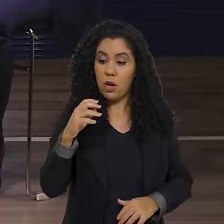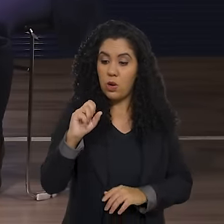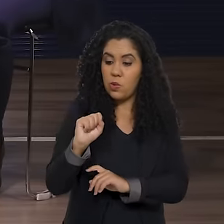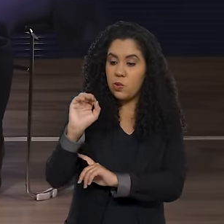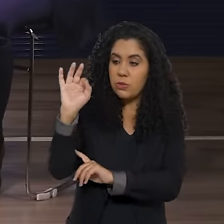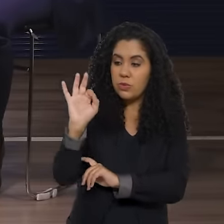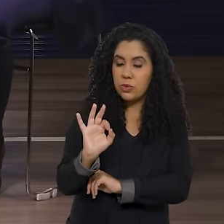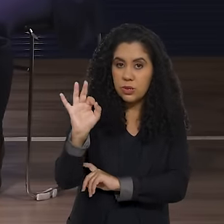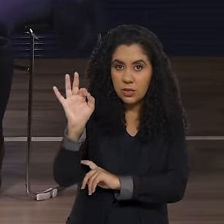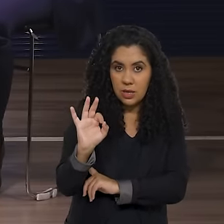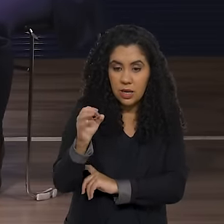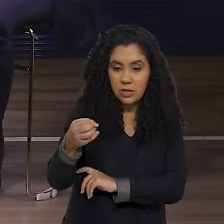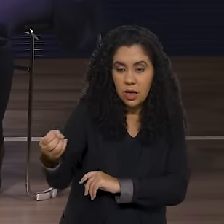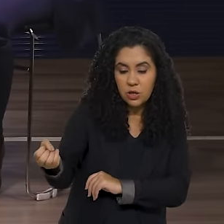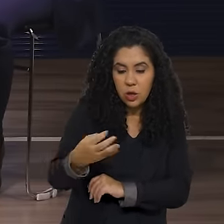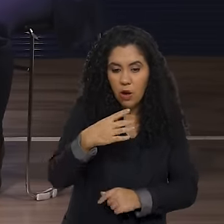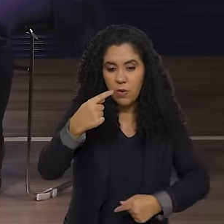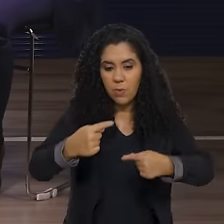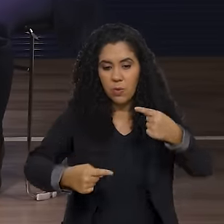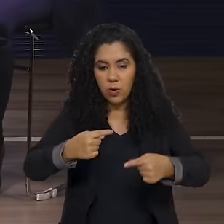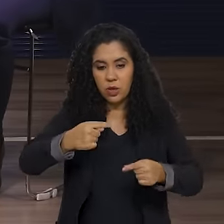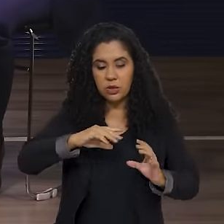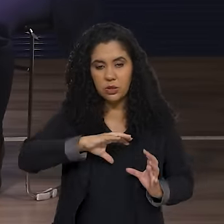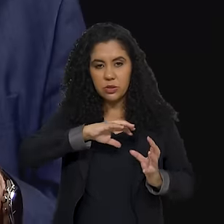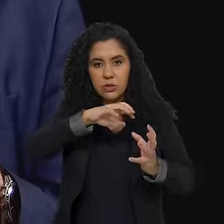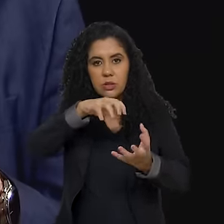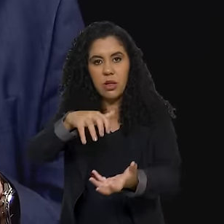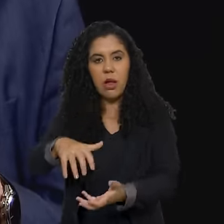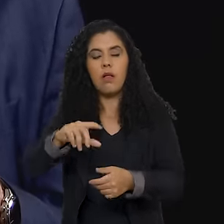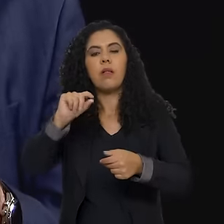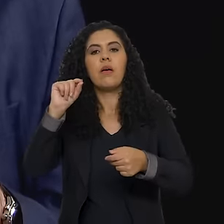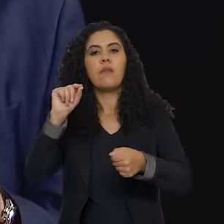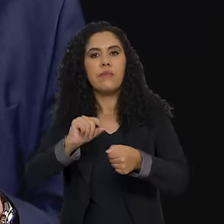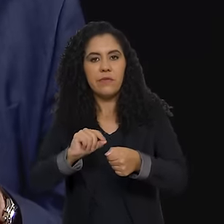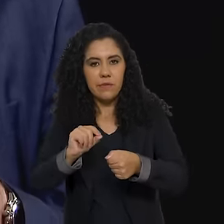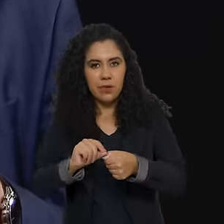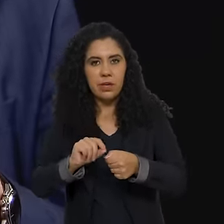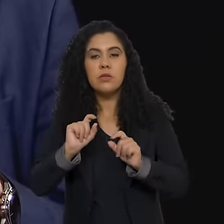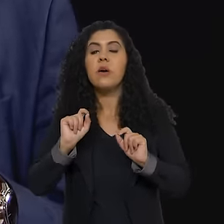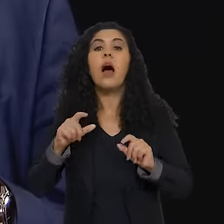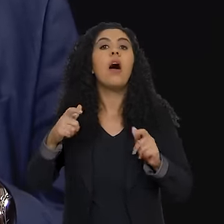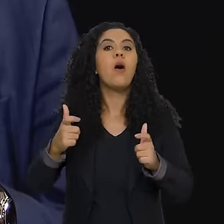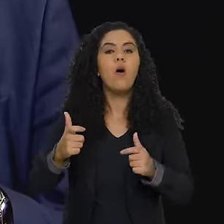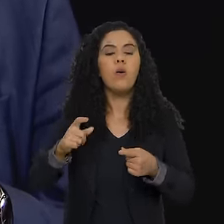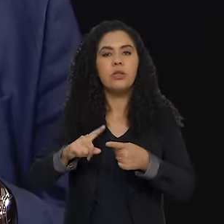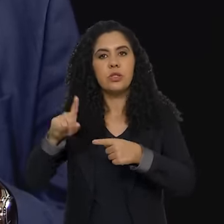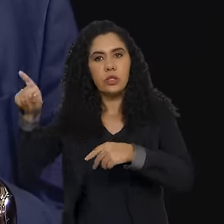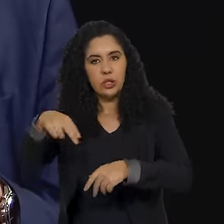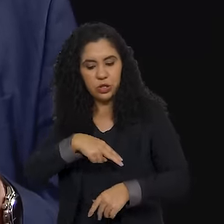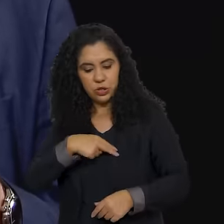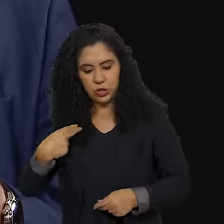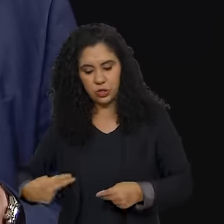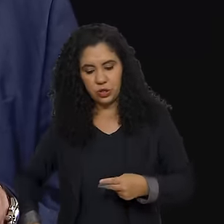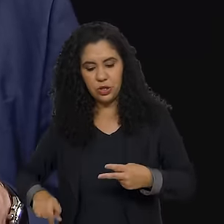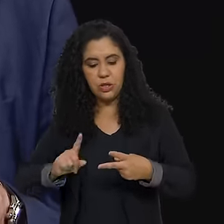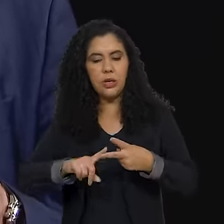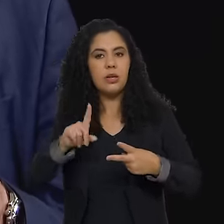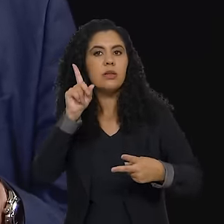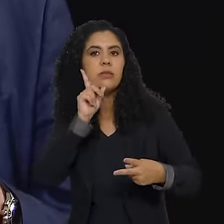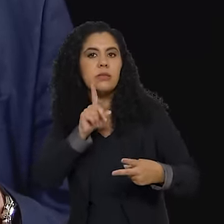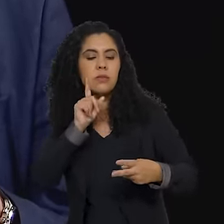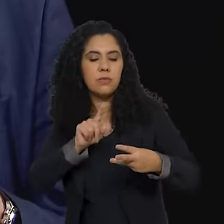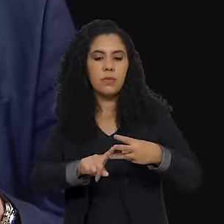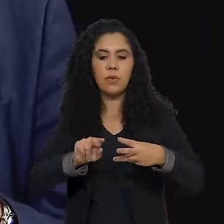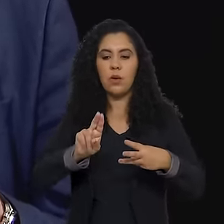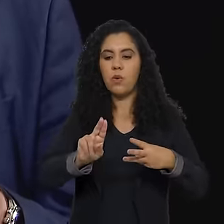48% dessas novas políticas industriais foram feitas pela China, pelos Estados Unidos e